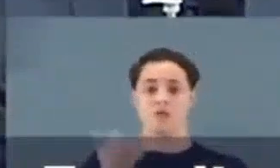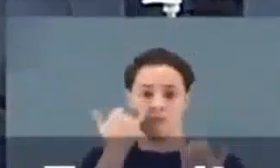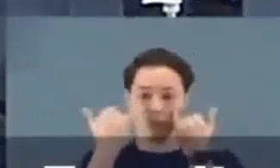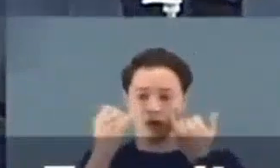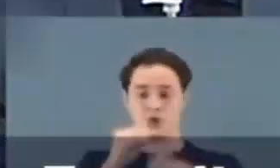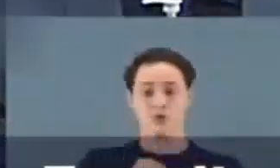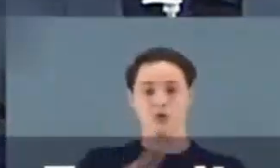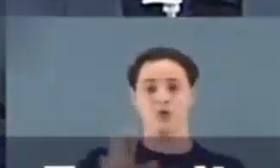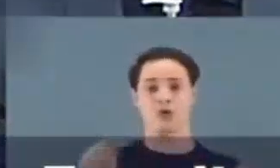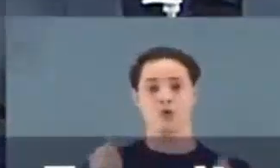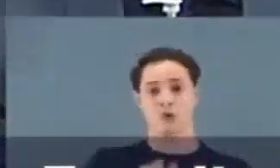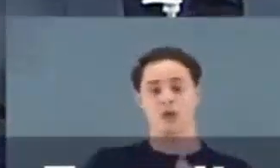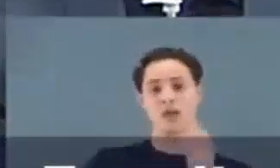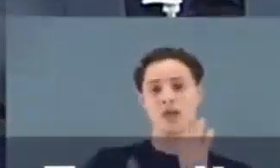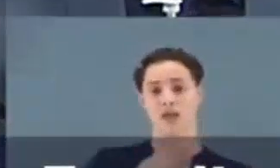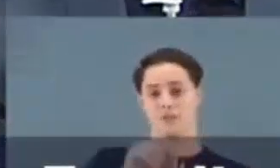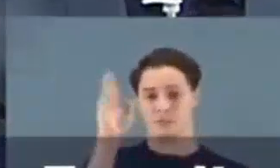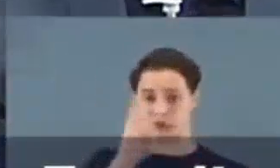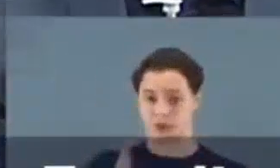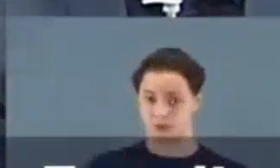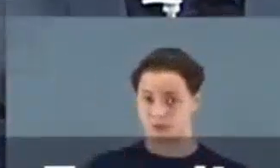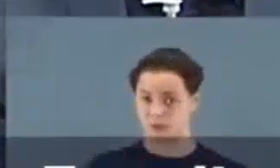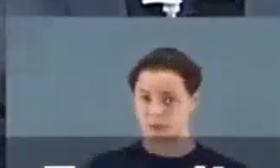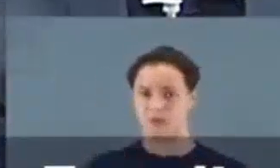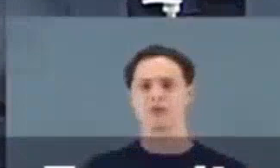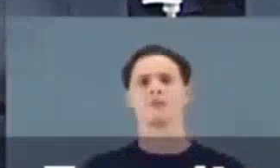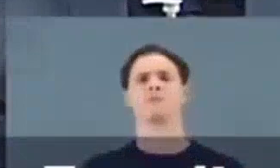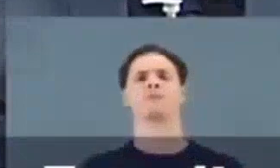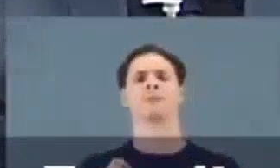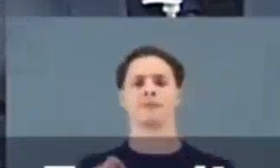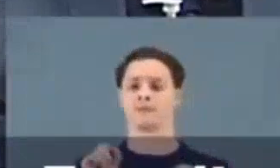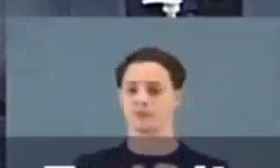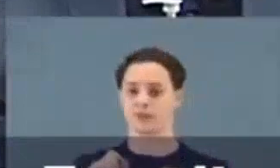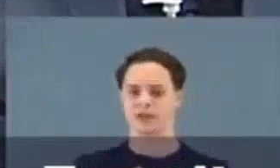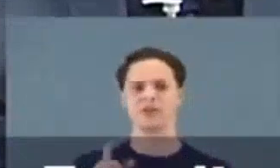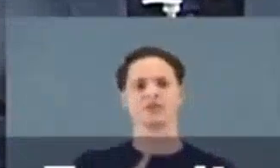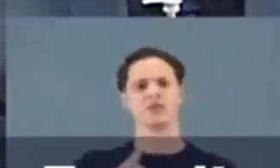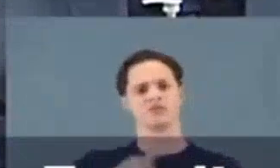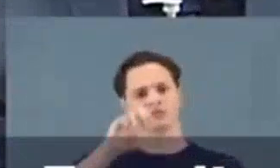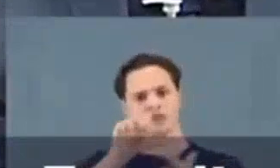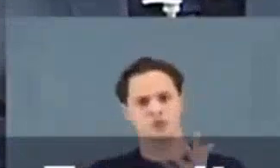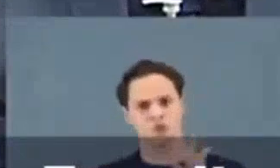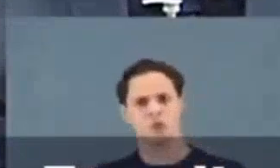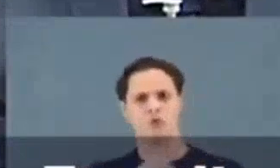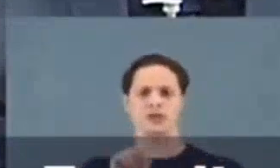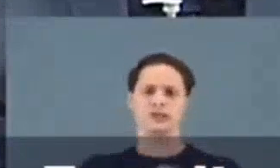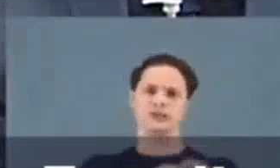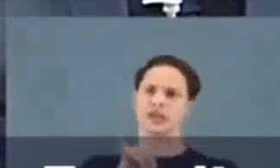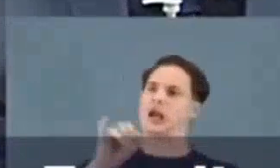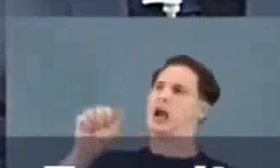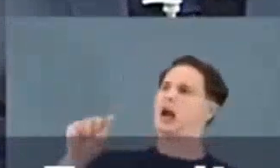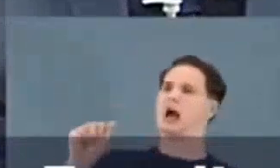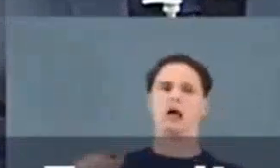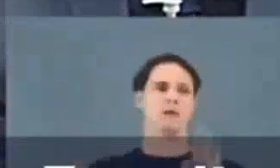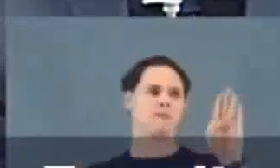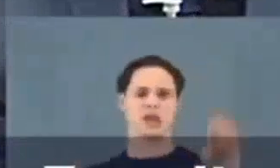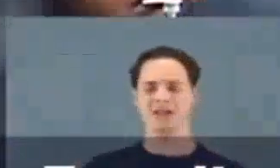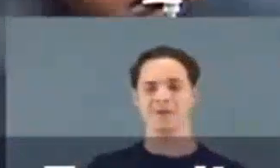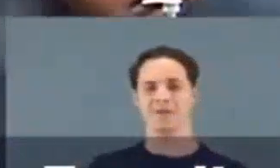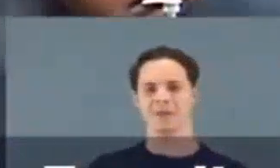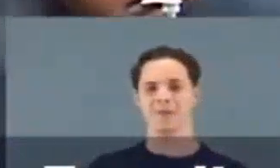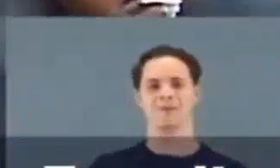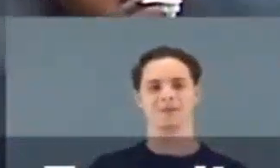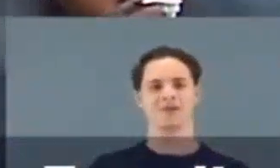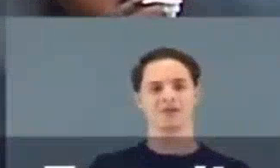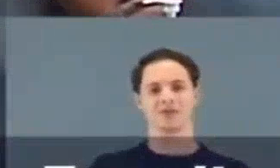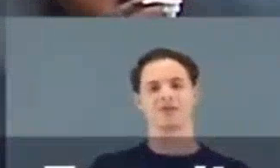o dispositivo legal brasileiro. Então, aí, fazer um juízo de valor, se é A, é B, se é de direita, se é de esquerda... Isso...